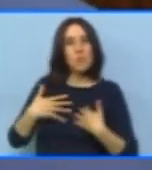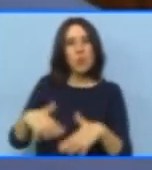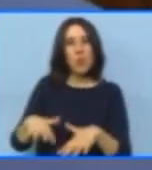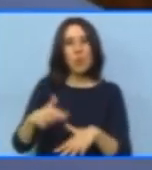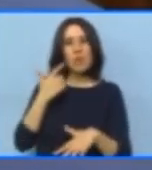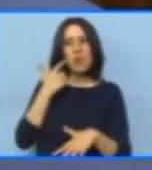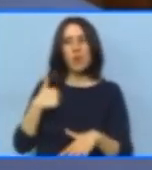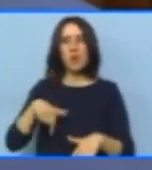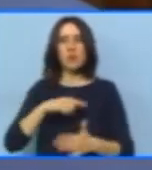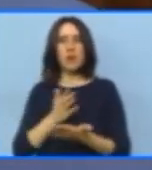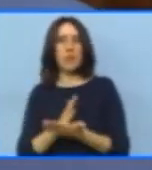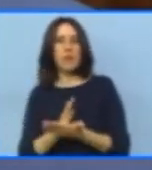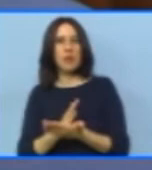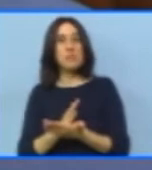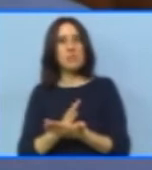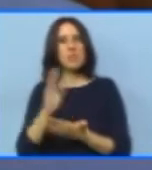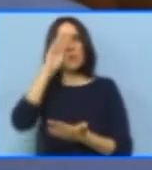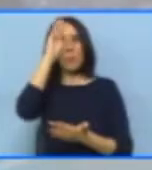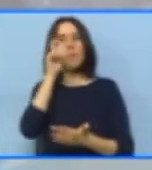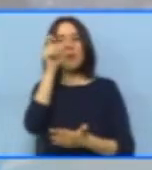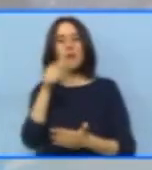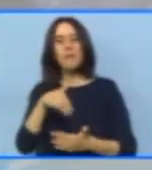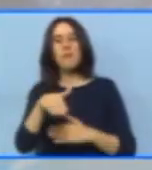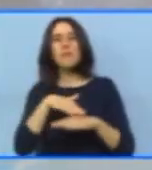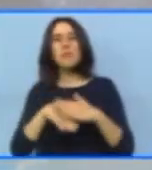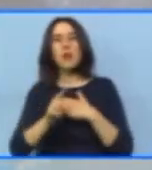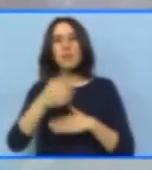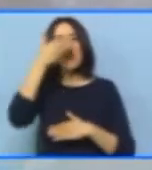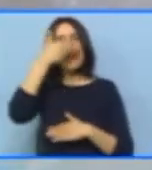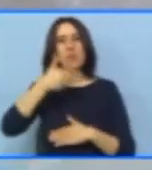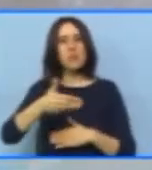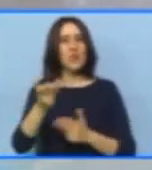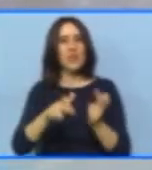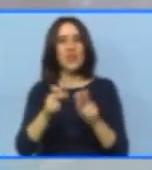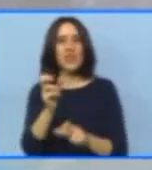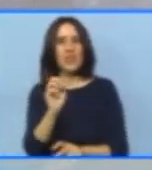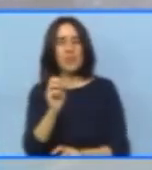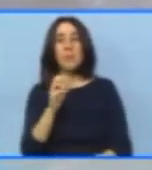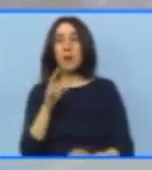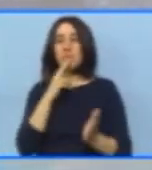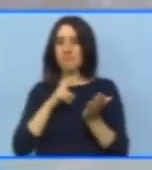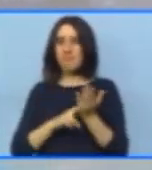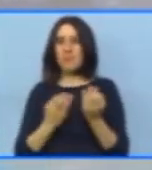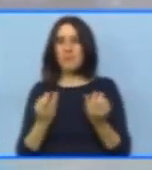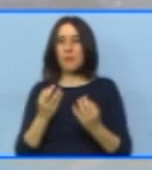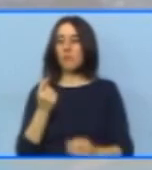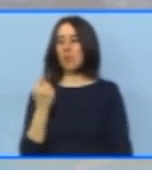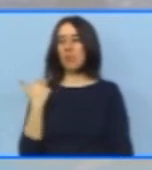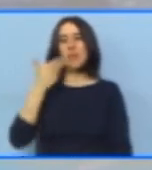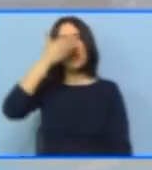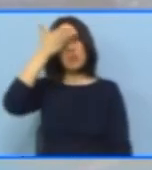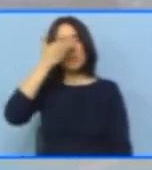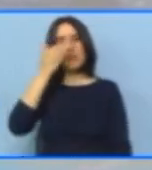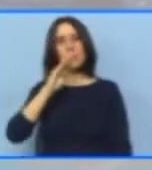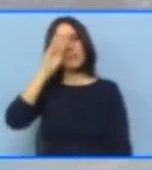ficámos a hesitar. O que é que o Papa vai fazer? E depois, nos primeiros dias, nada aconteceu. Ora, o que é facto é que, há poucos dias, o Papa